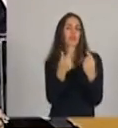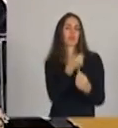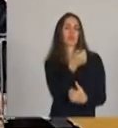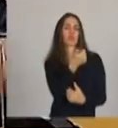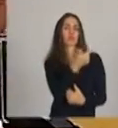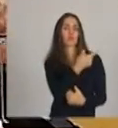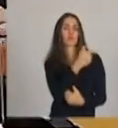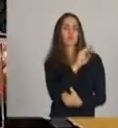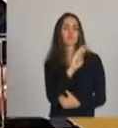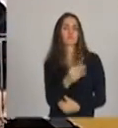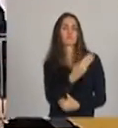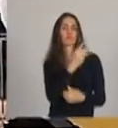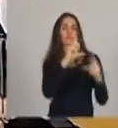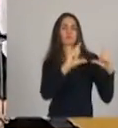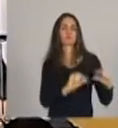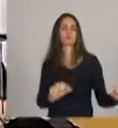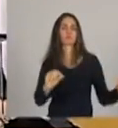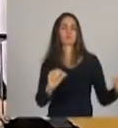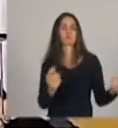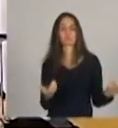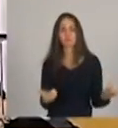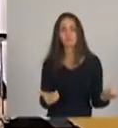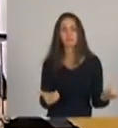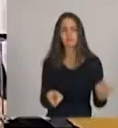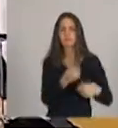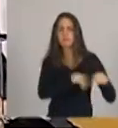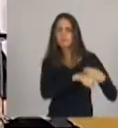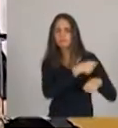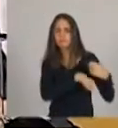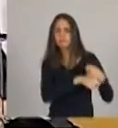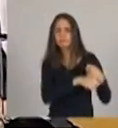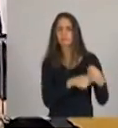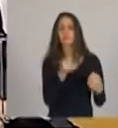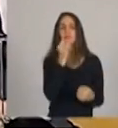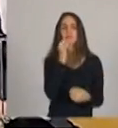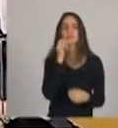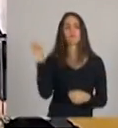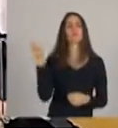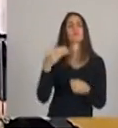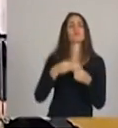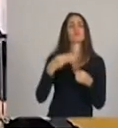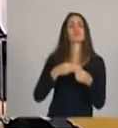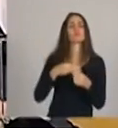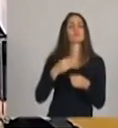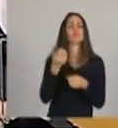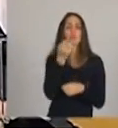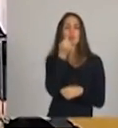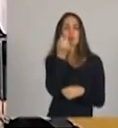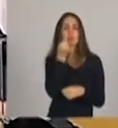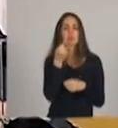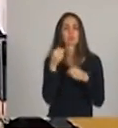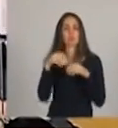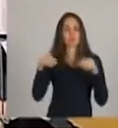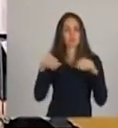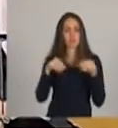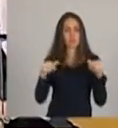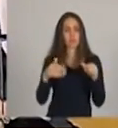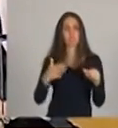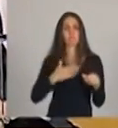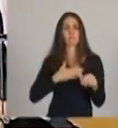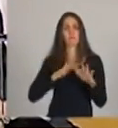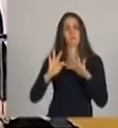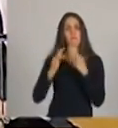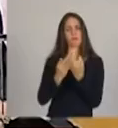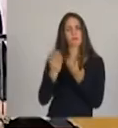milhões. Eu mesmo trouxe a este plenário o exemplo do município de Laranja da Terra, da qual meus pais